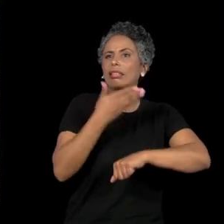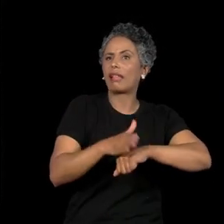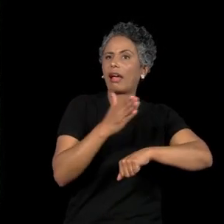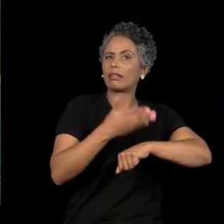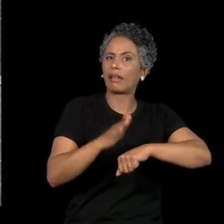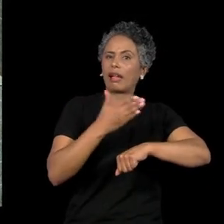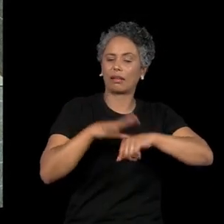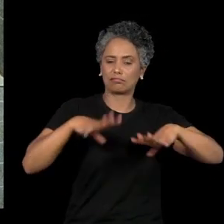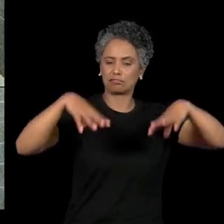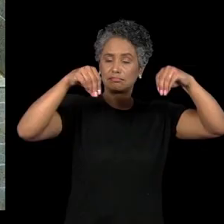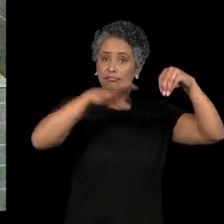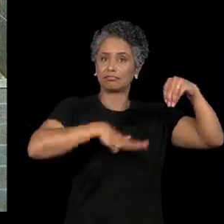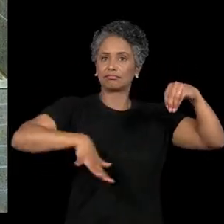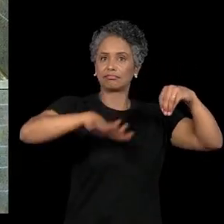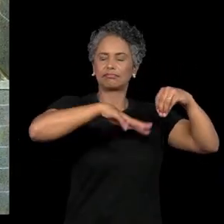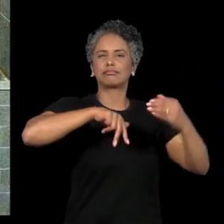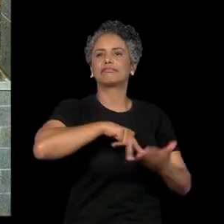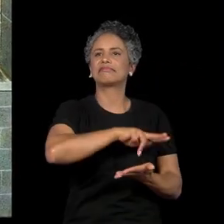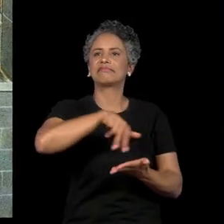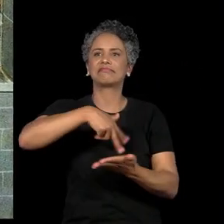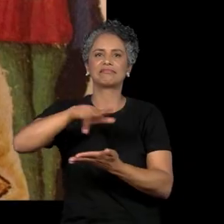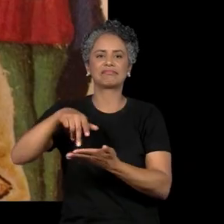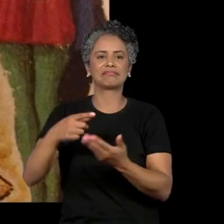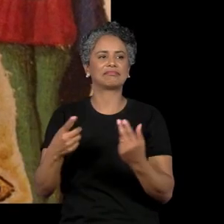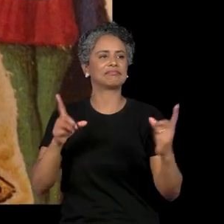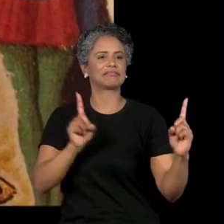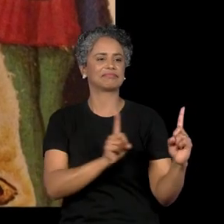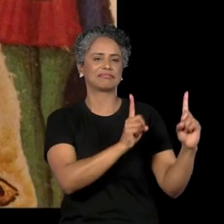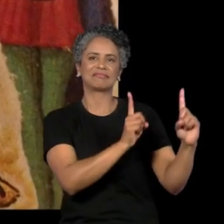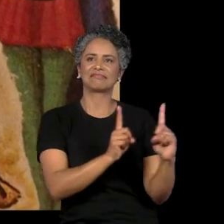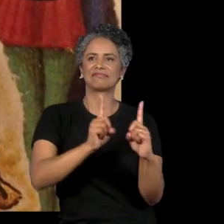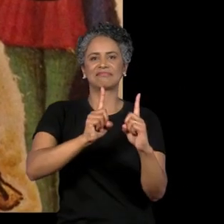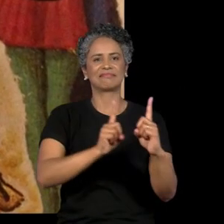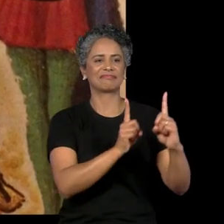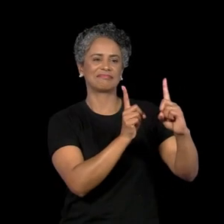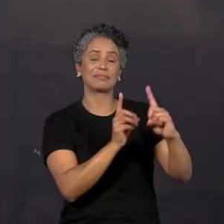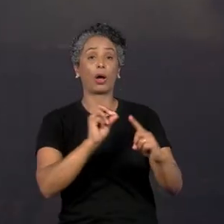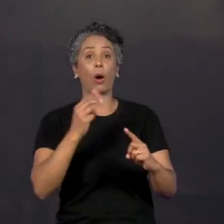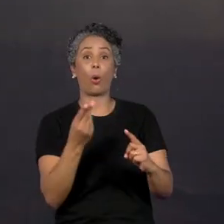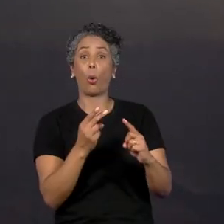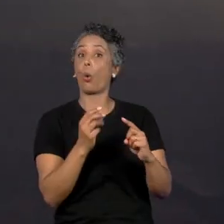surgiram as coreografias em pares ou grupos, como vemos nos filmes de época.